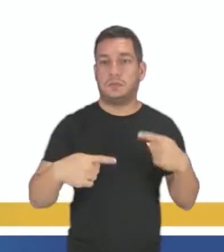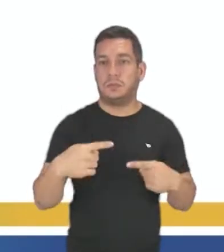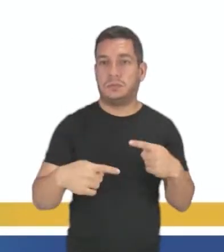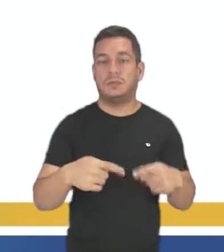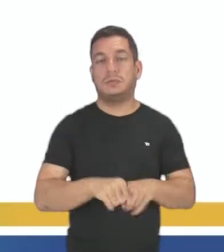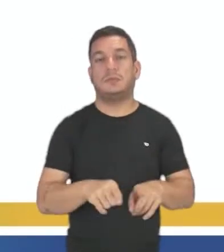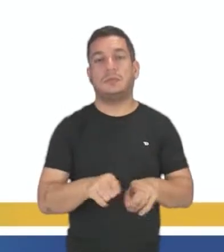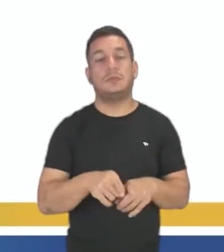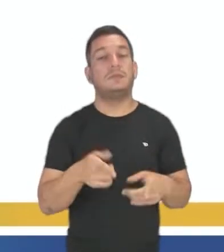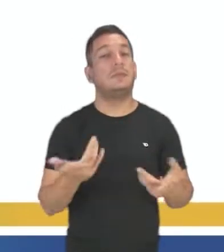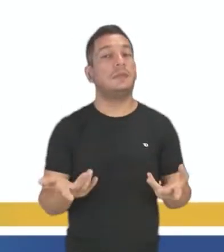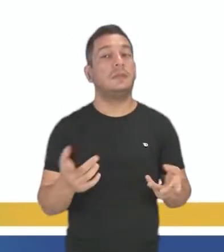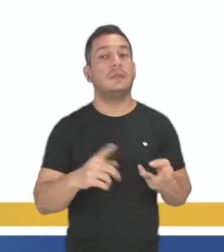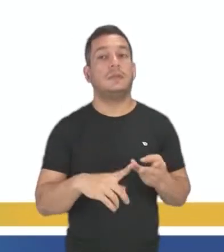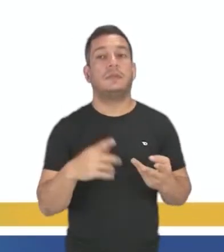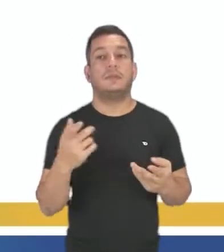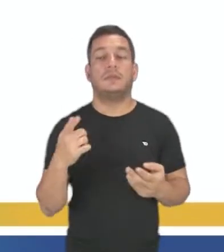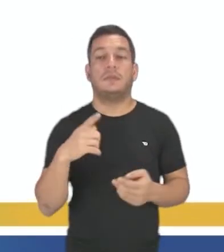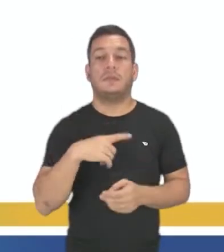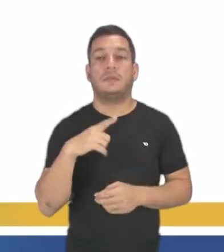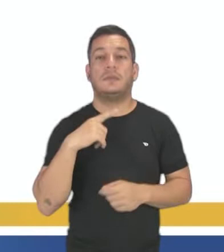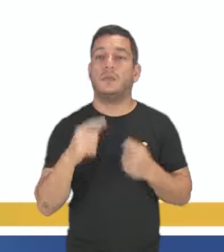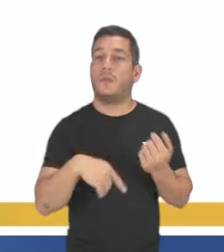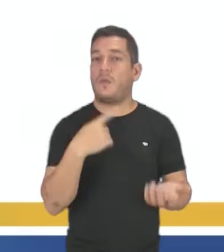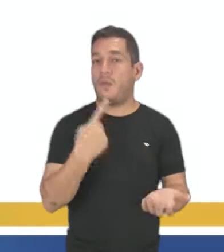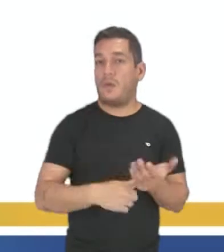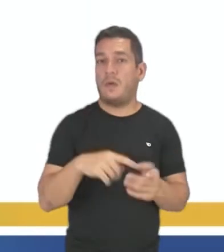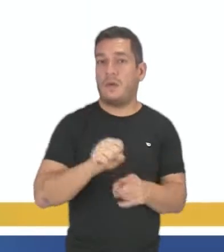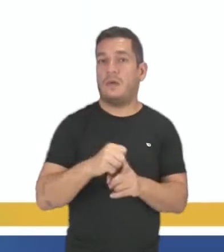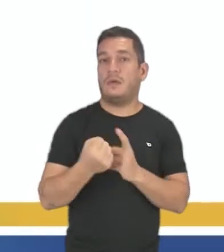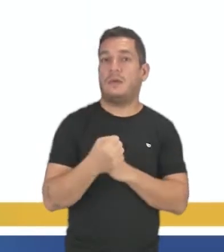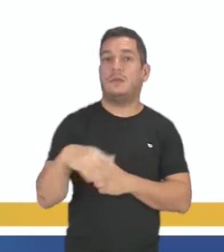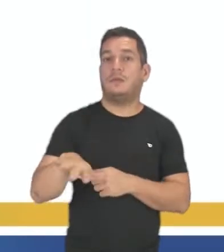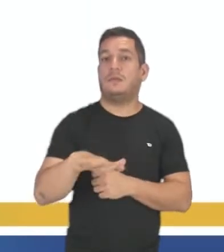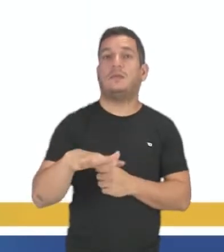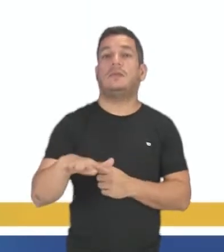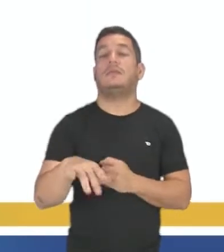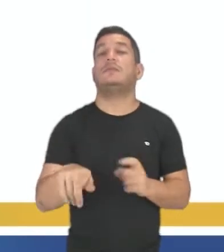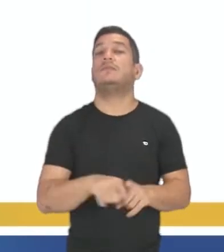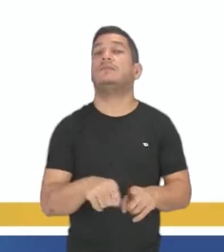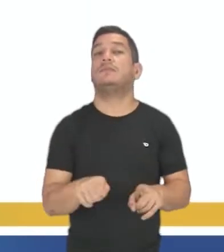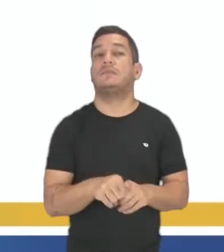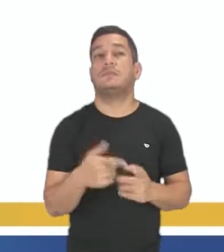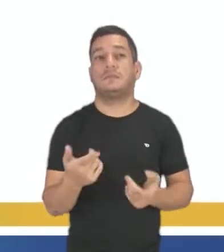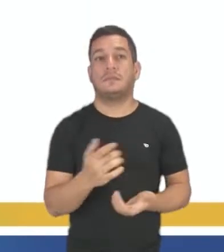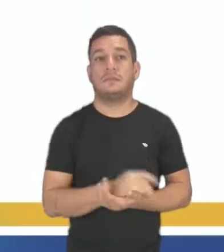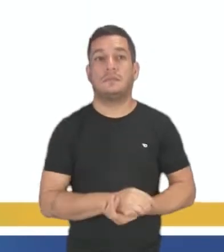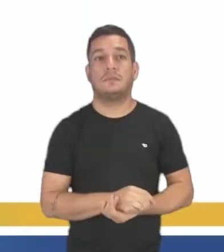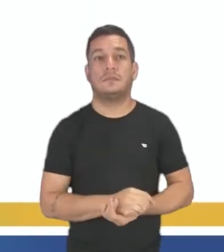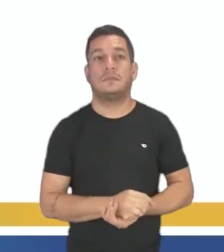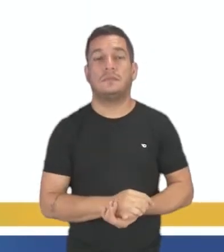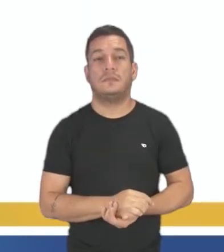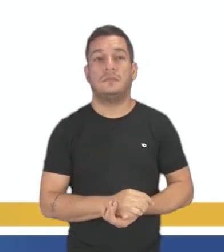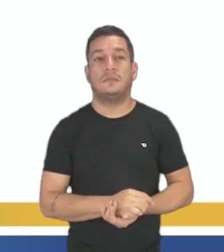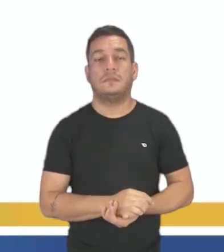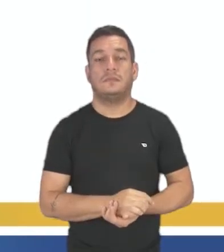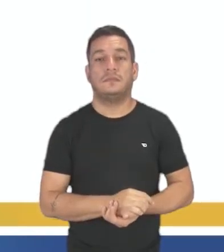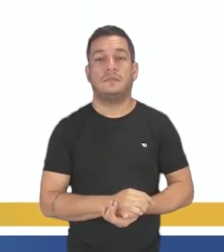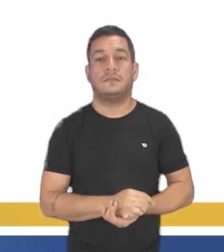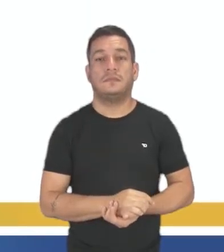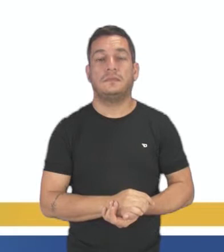político bem resolvido, engajado com compromisso com a sociedade, né? Vamos ver que a gente ainda acha por